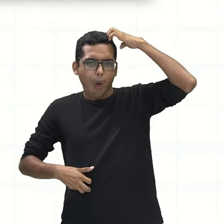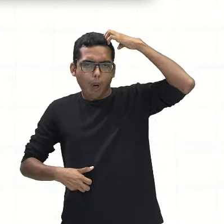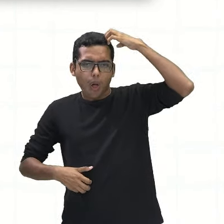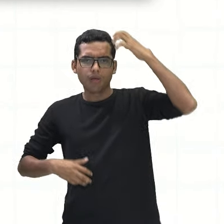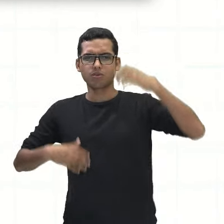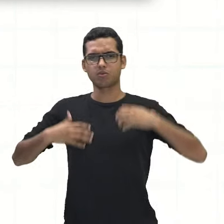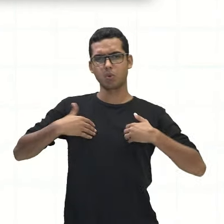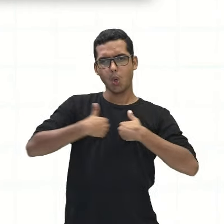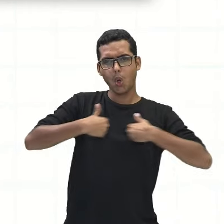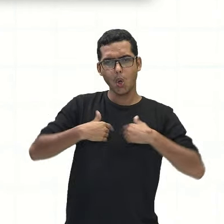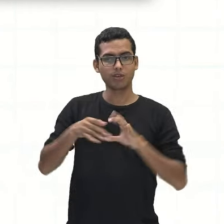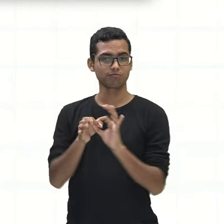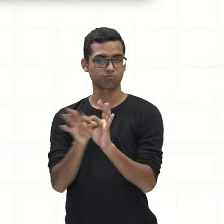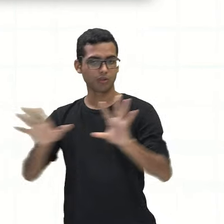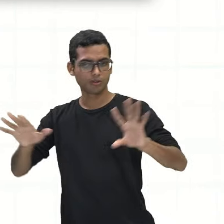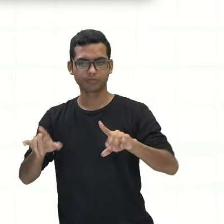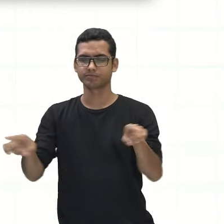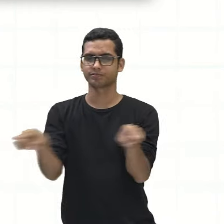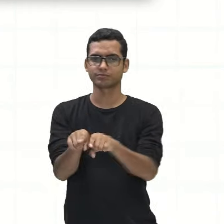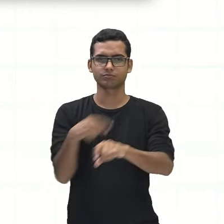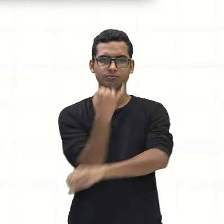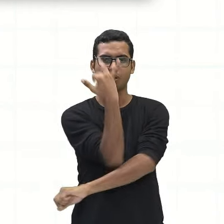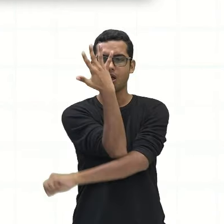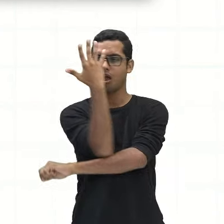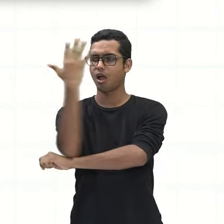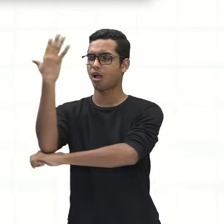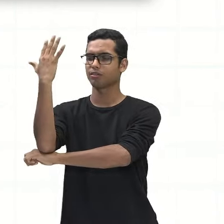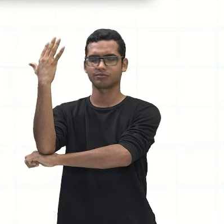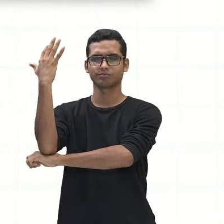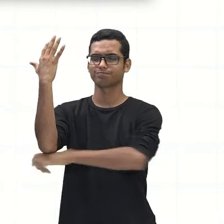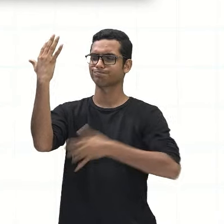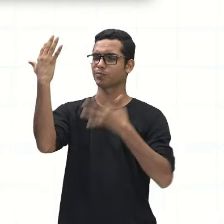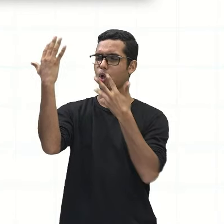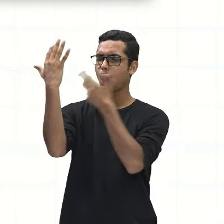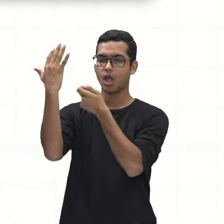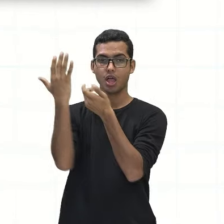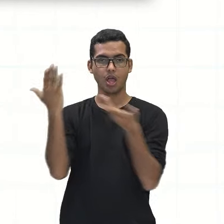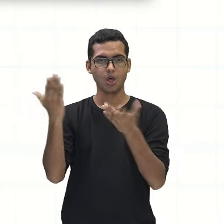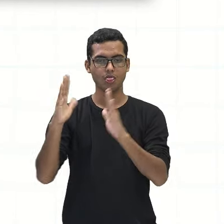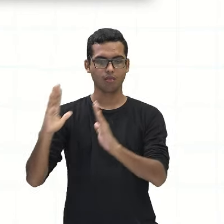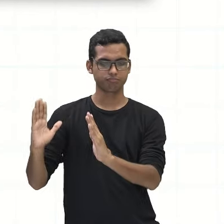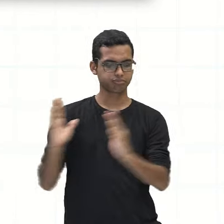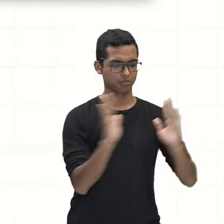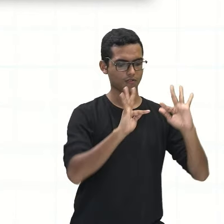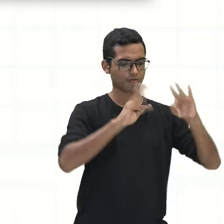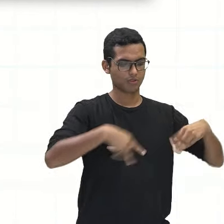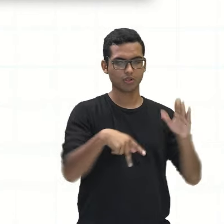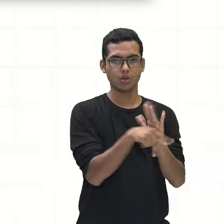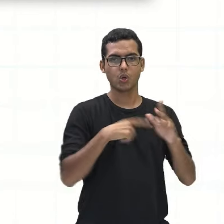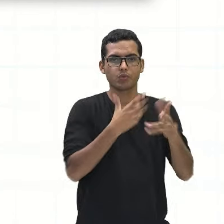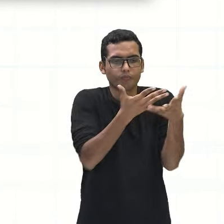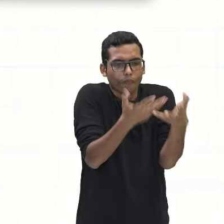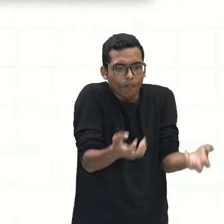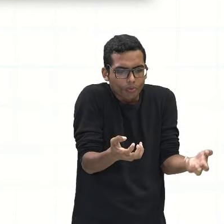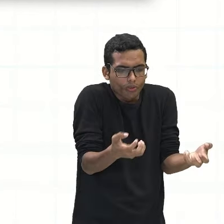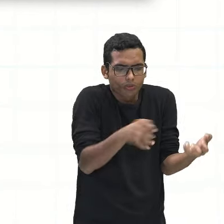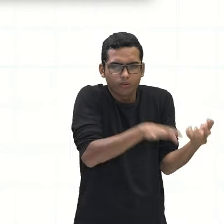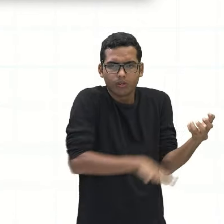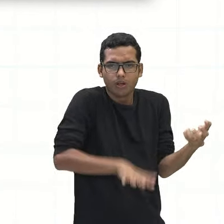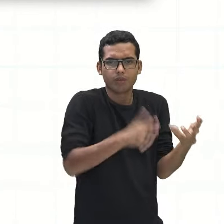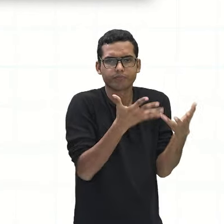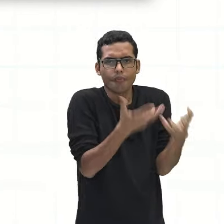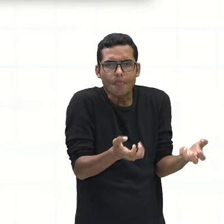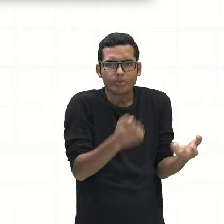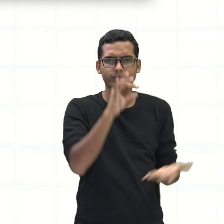E ao final aqui, o deserto, né? Então notem aí que ele vai trazer uma narrativa. Então vemos que na tirinha não